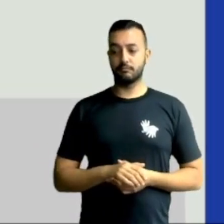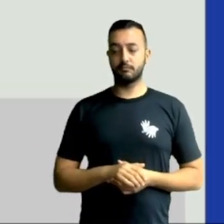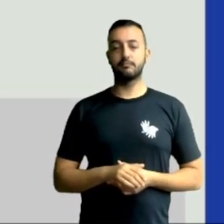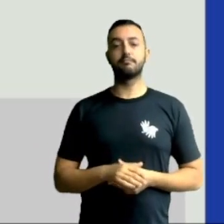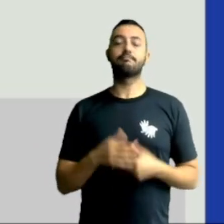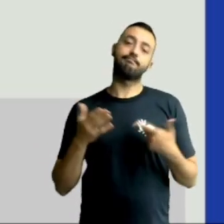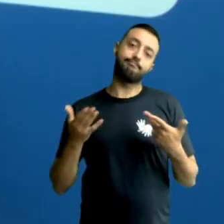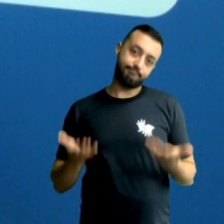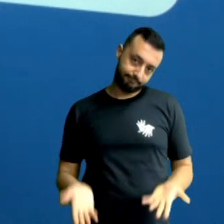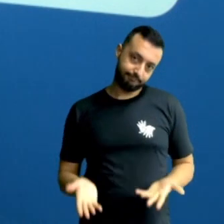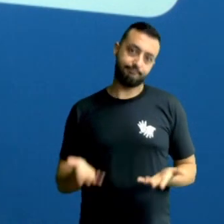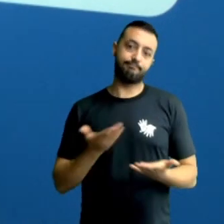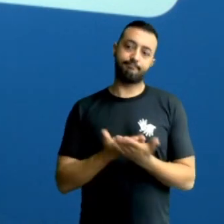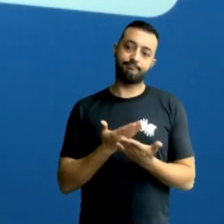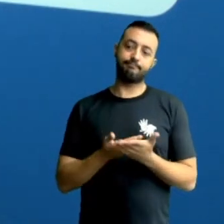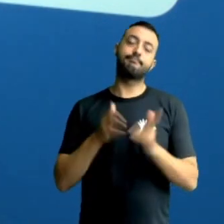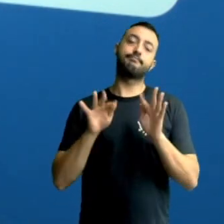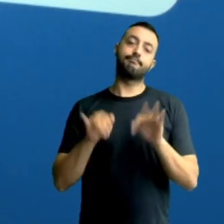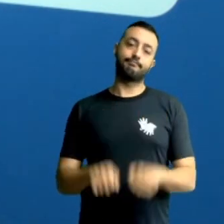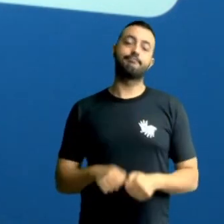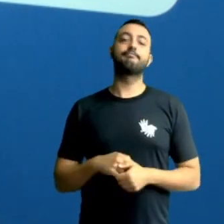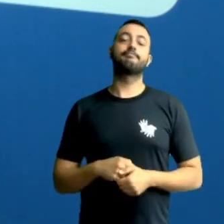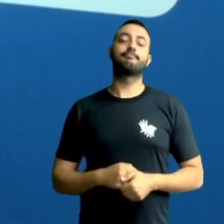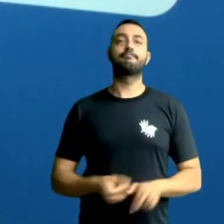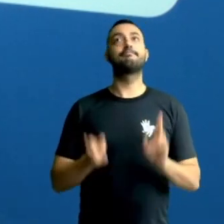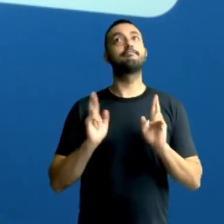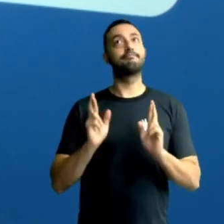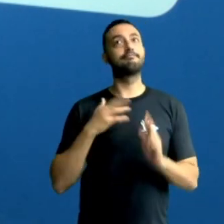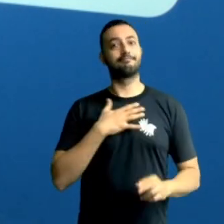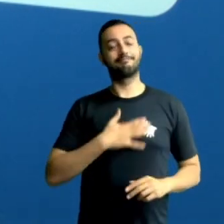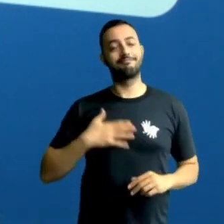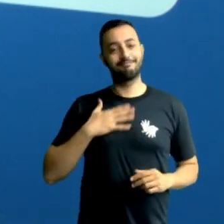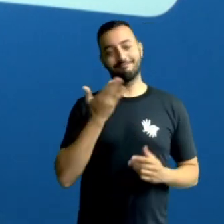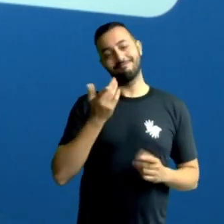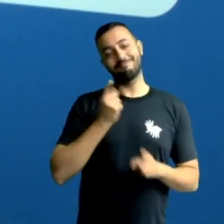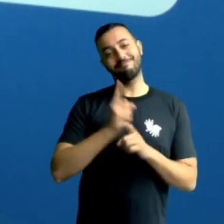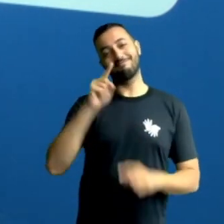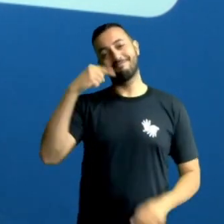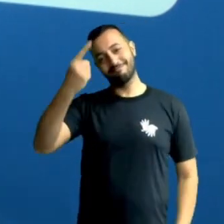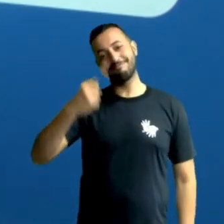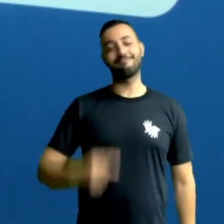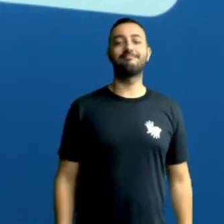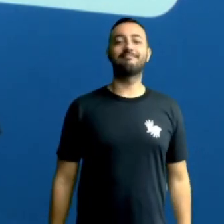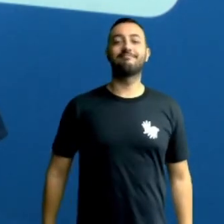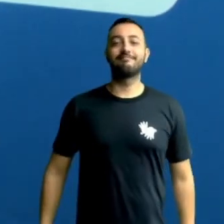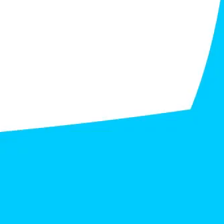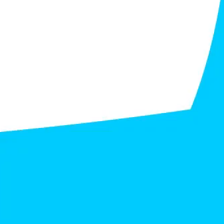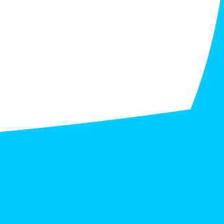E assim finalizamos a nossa aula de hoje. Espero que vocês tenham gostado e até a próxima.